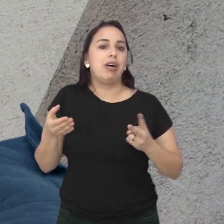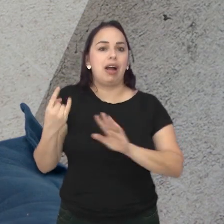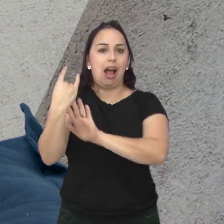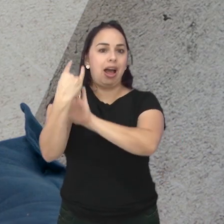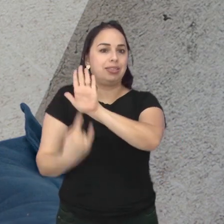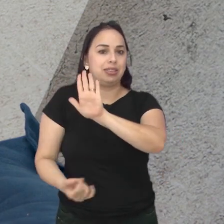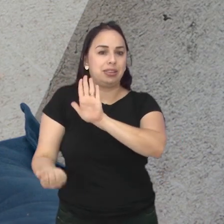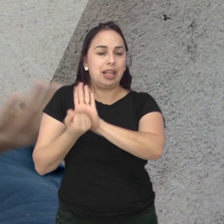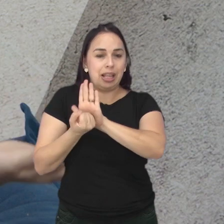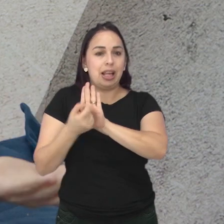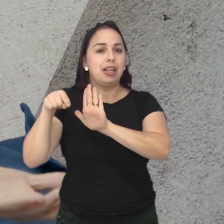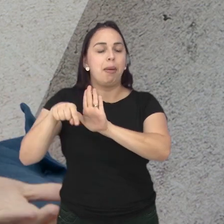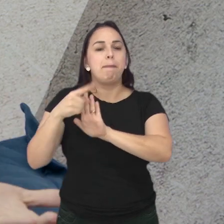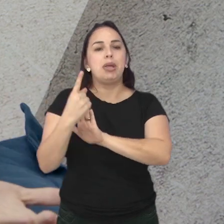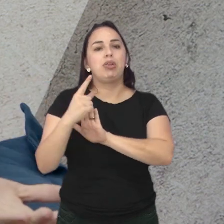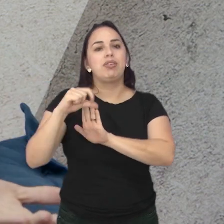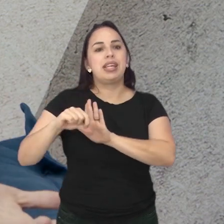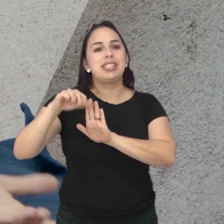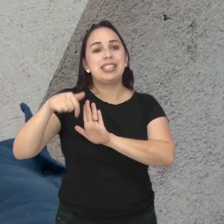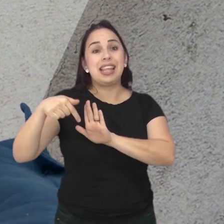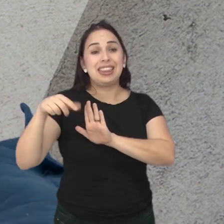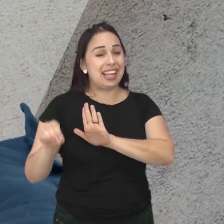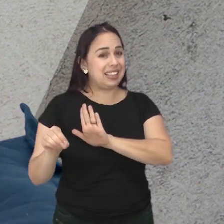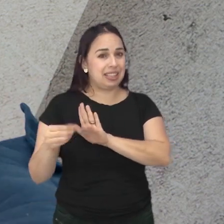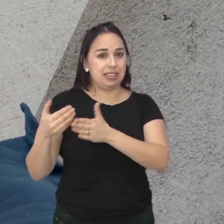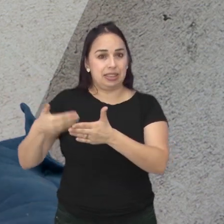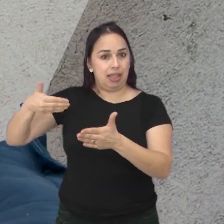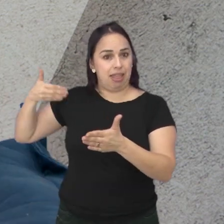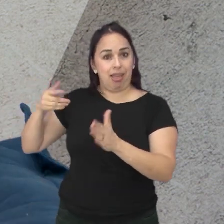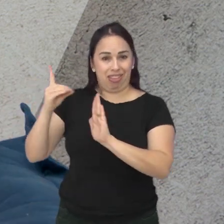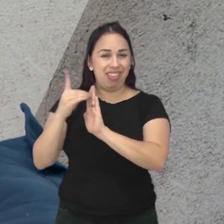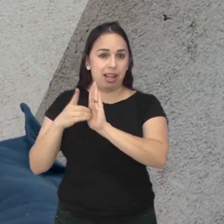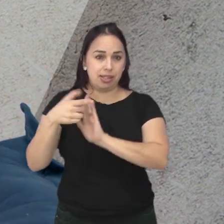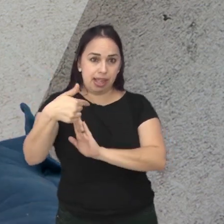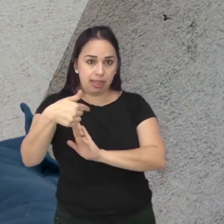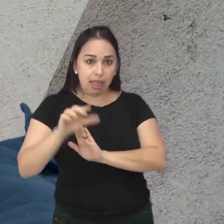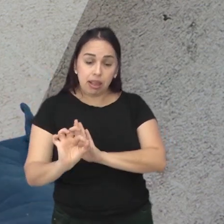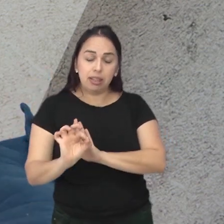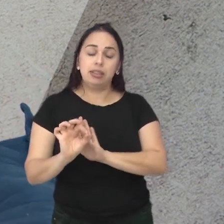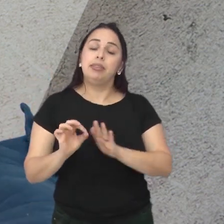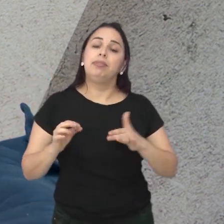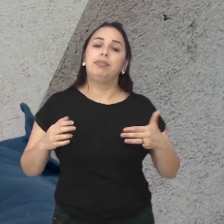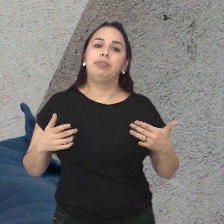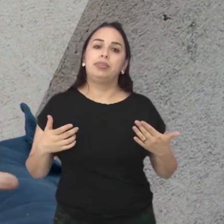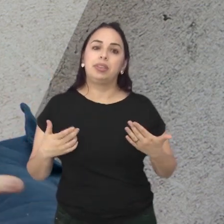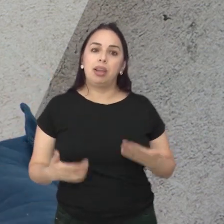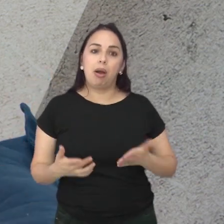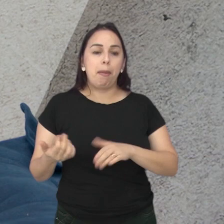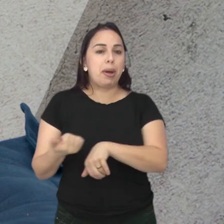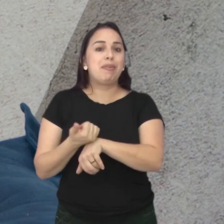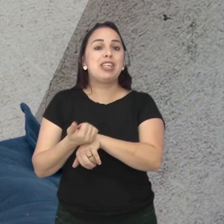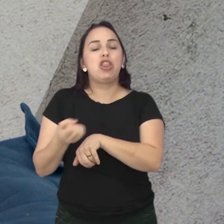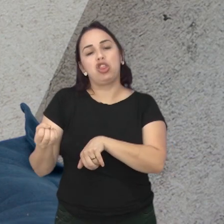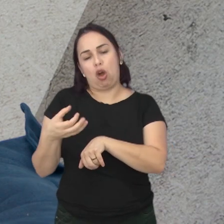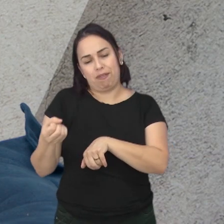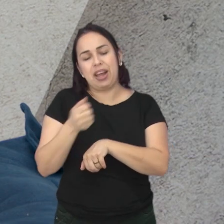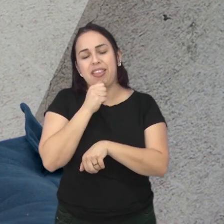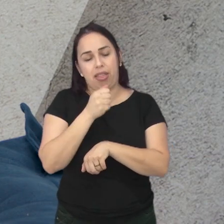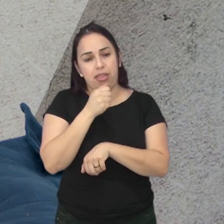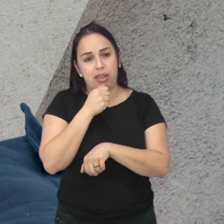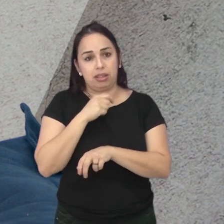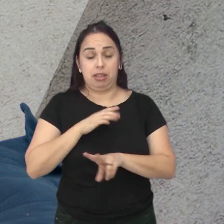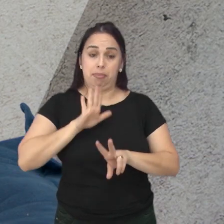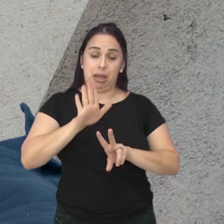ela foi regulamentada em 1970 apenas, né, na década de 70. Então, é uma profissão muito